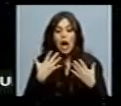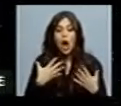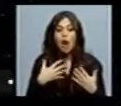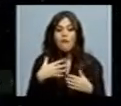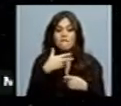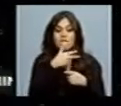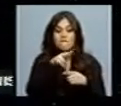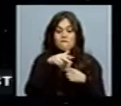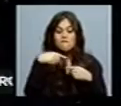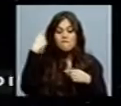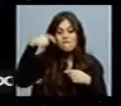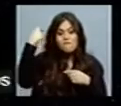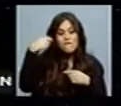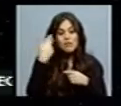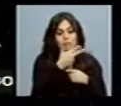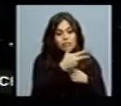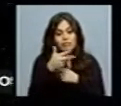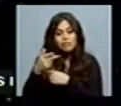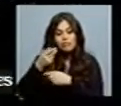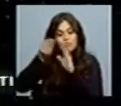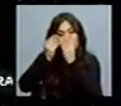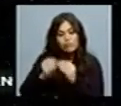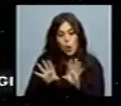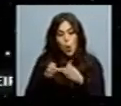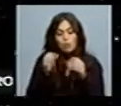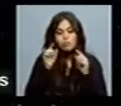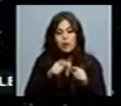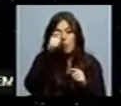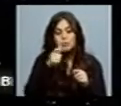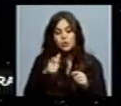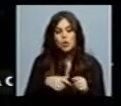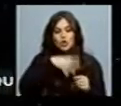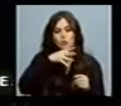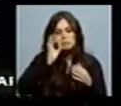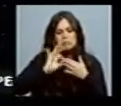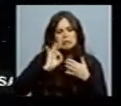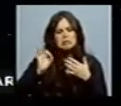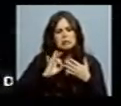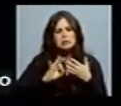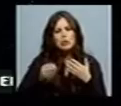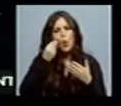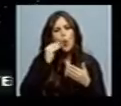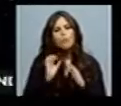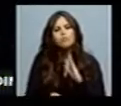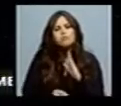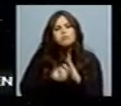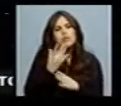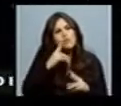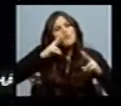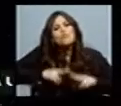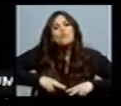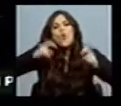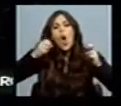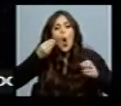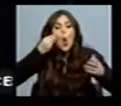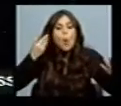filme, precisamente com este astrónomo e com esta equipe de astrónomos, que contam detalhadamente como é que surgiu esta descoberta e como